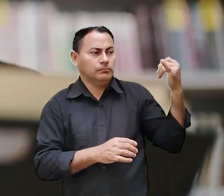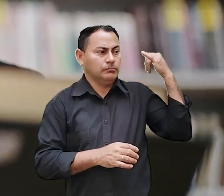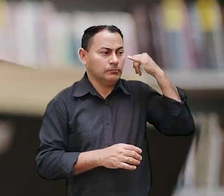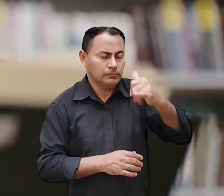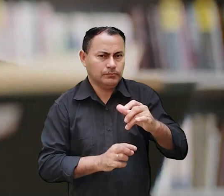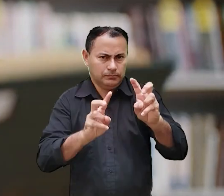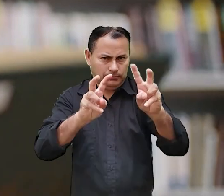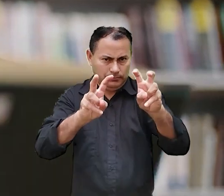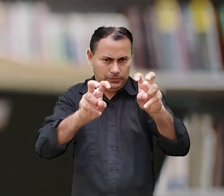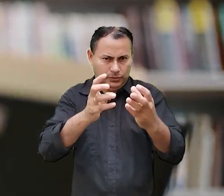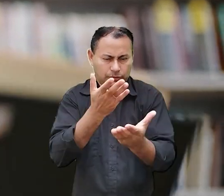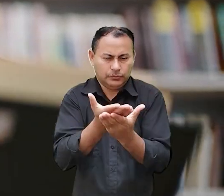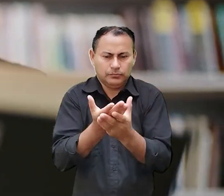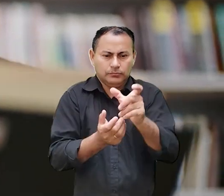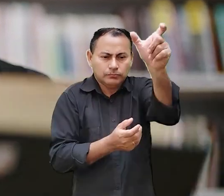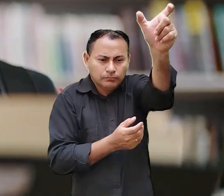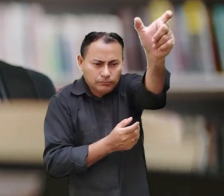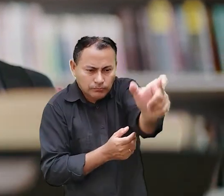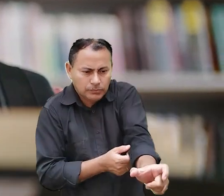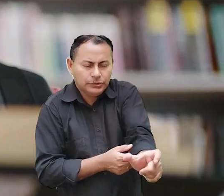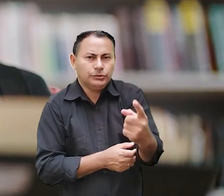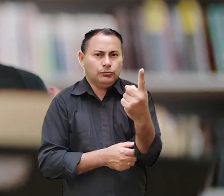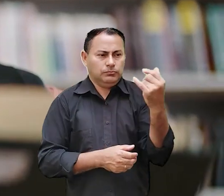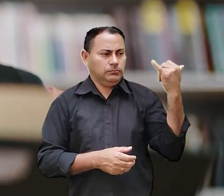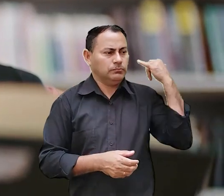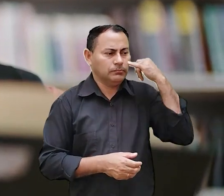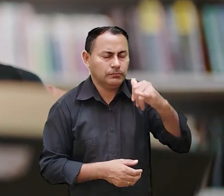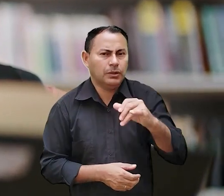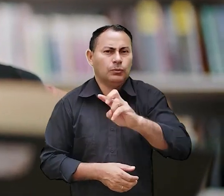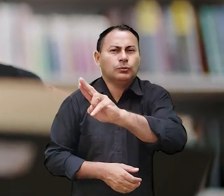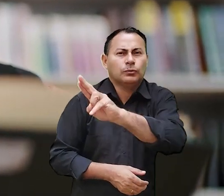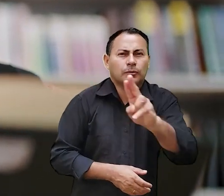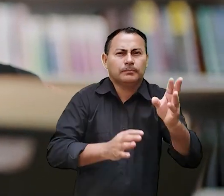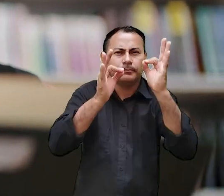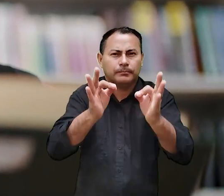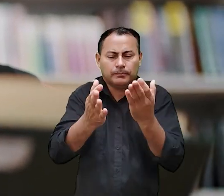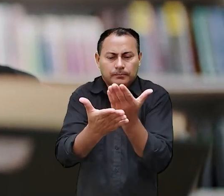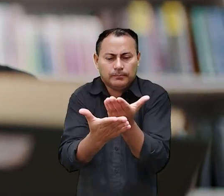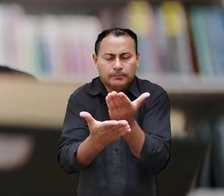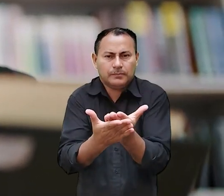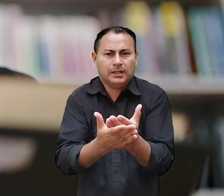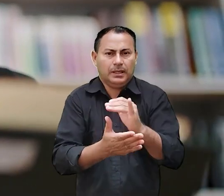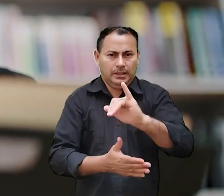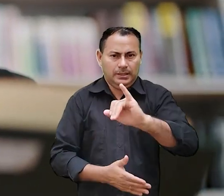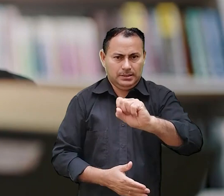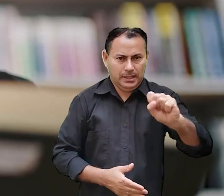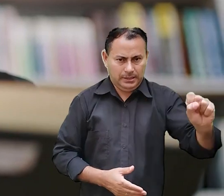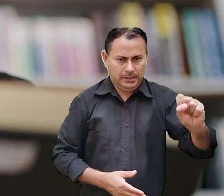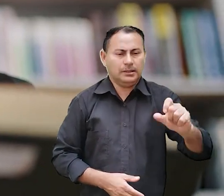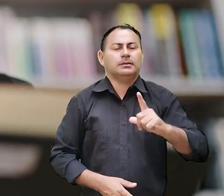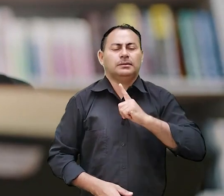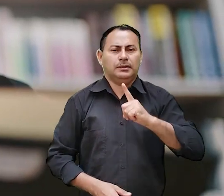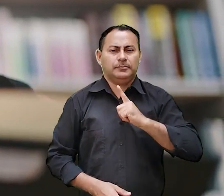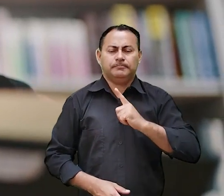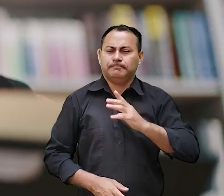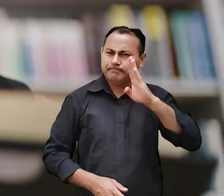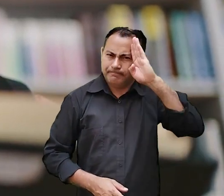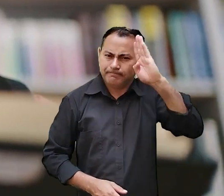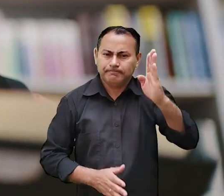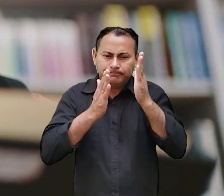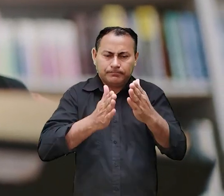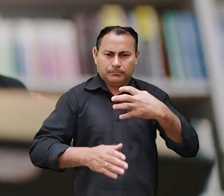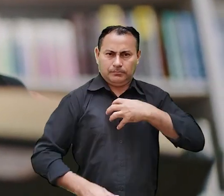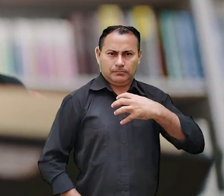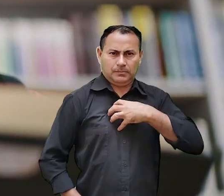título de um dos nossos estudos o perfil de um profeta seria o nome apropriado para o estudo de Isaías pois ele possui a